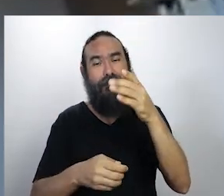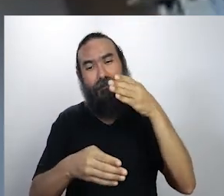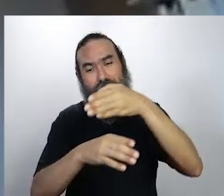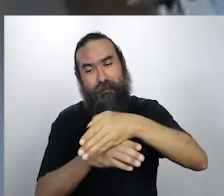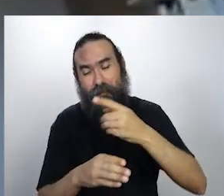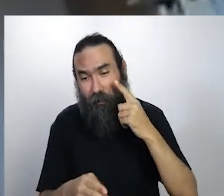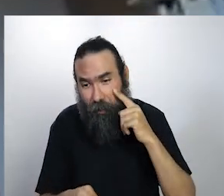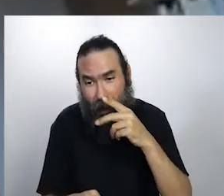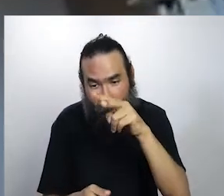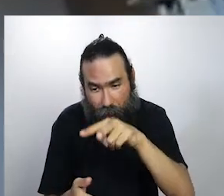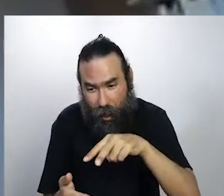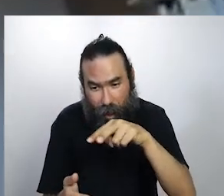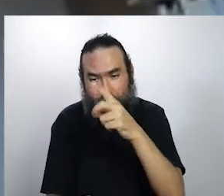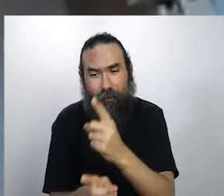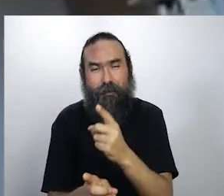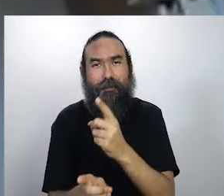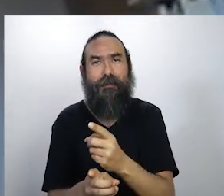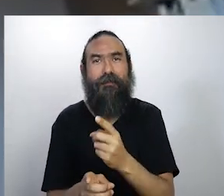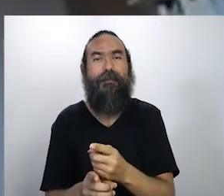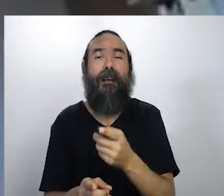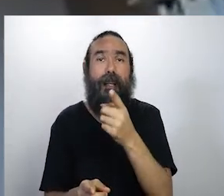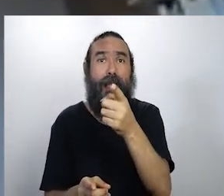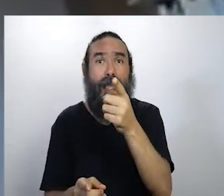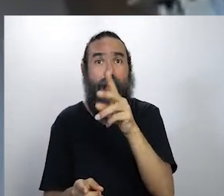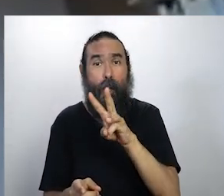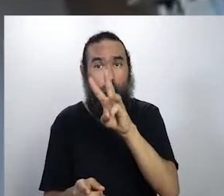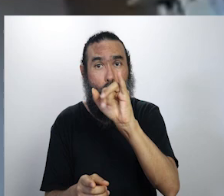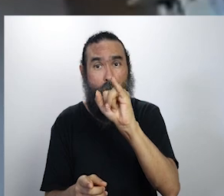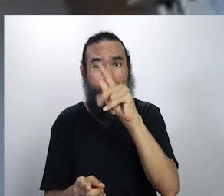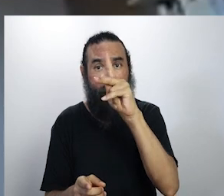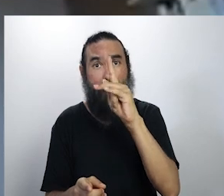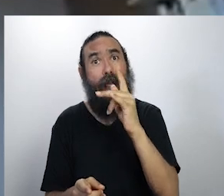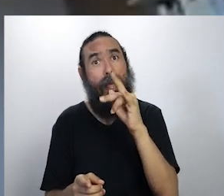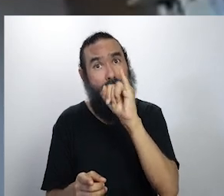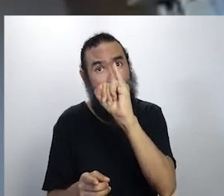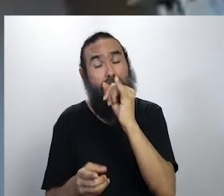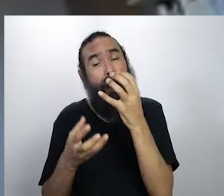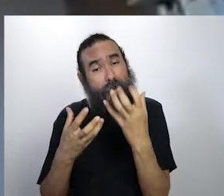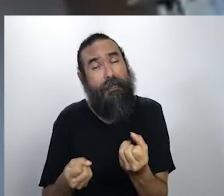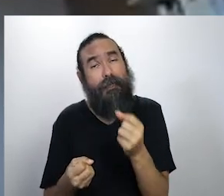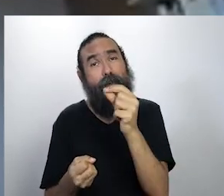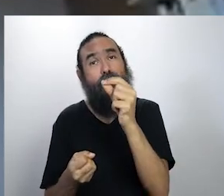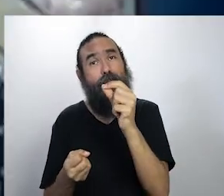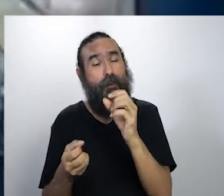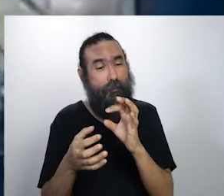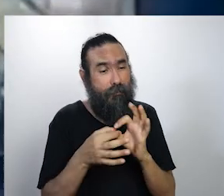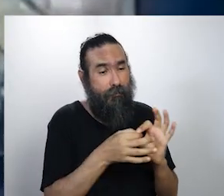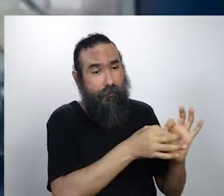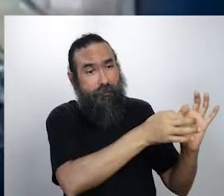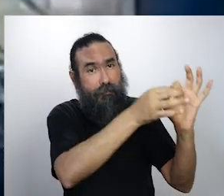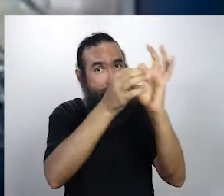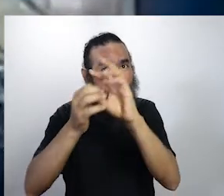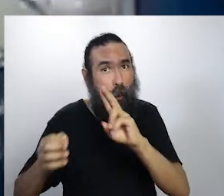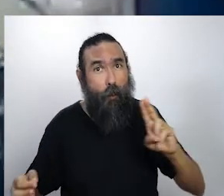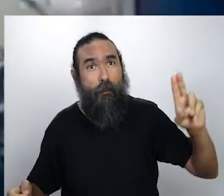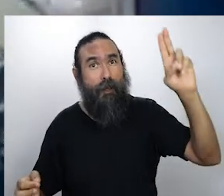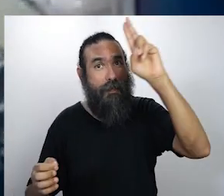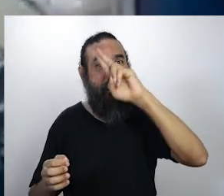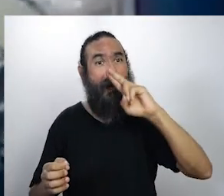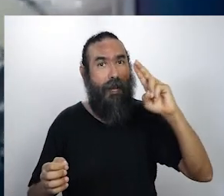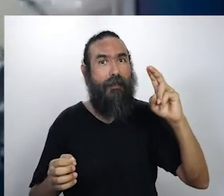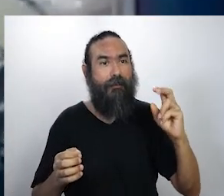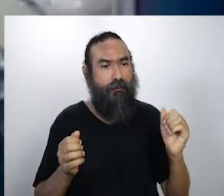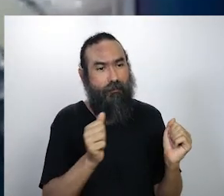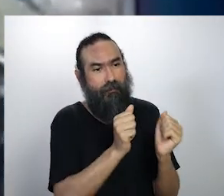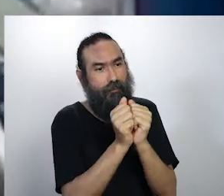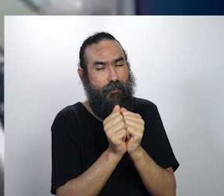Com centros culturais. Então, eu acho que eu recomendo, eu tenho tido experiências muito legais no museu com a equipe do educativo